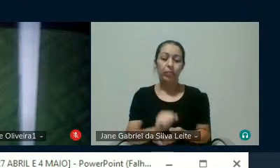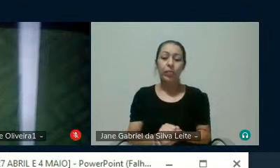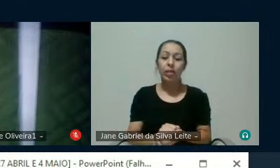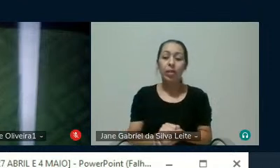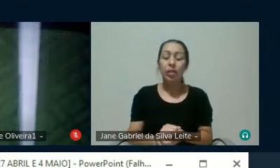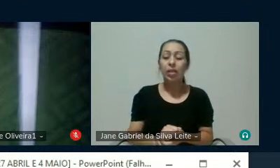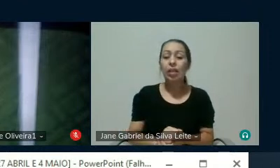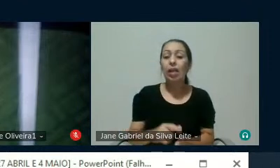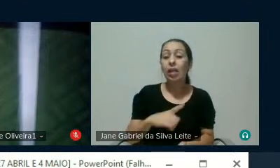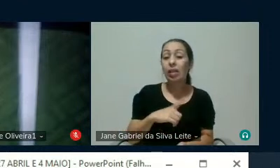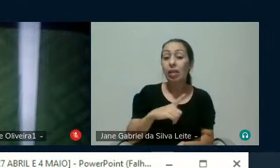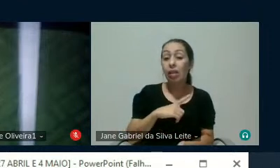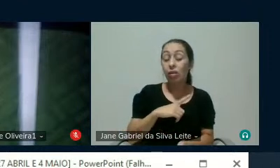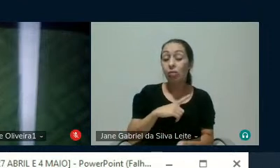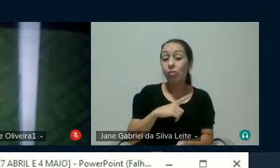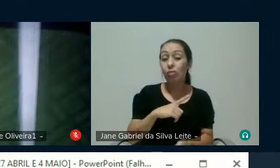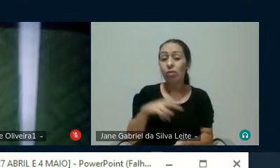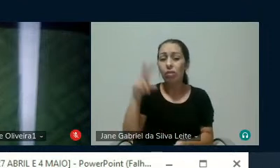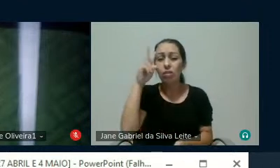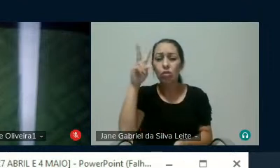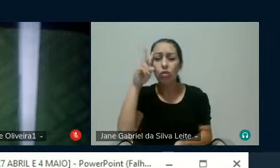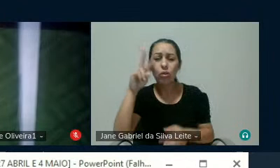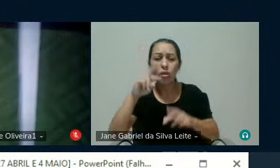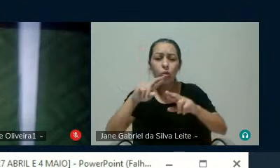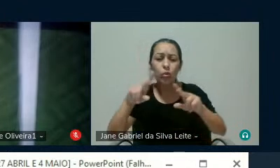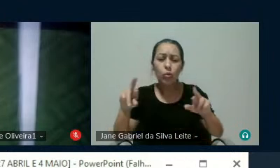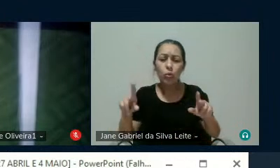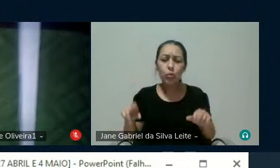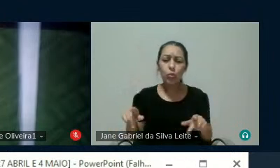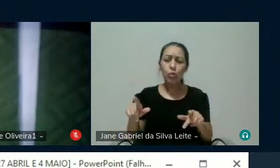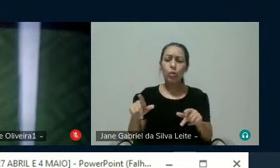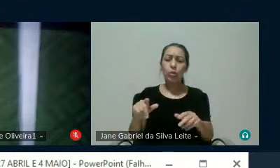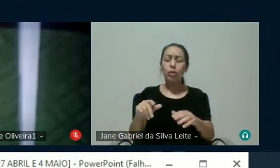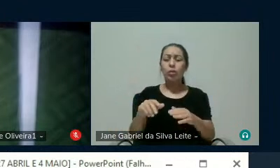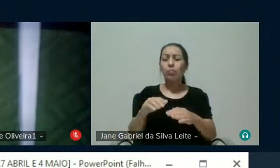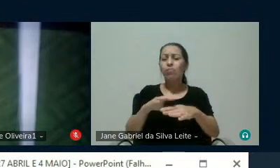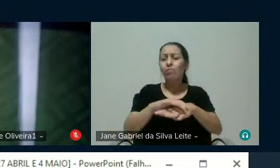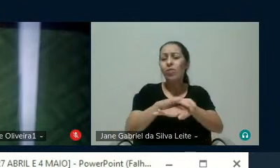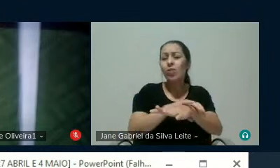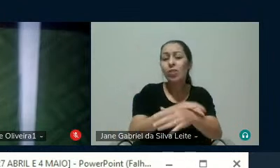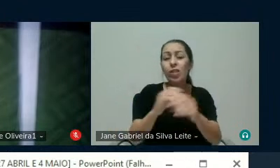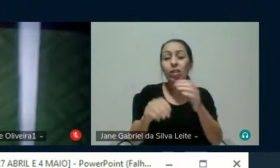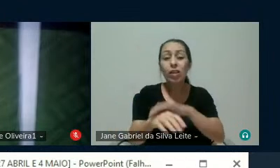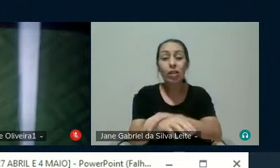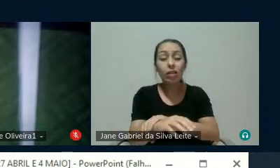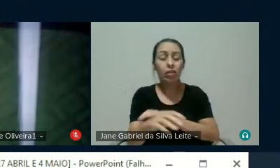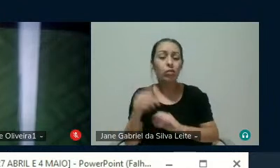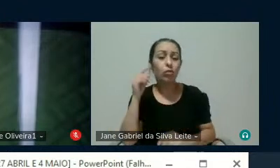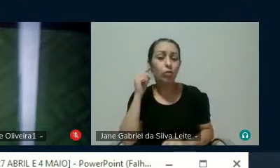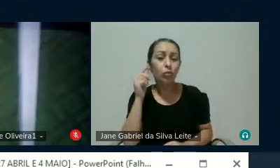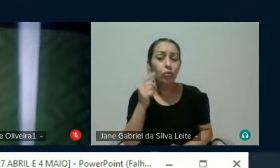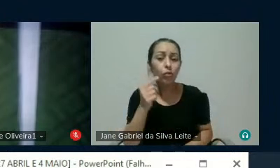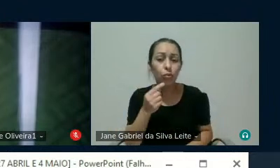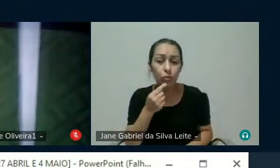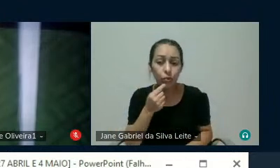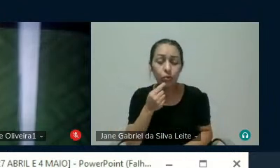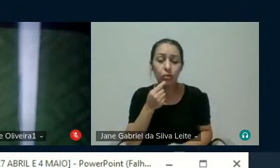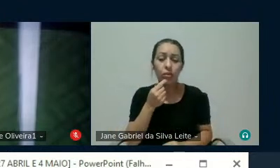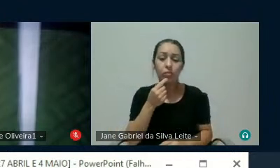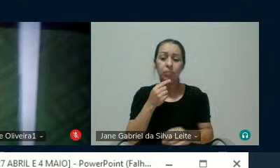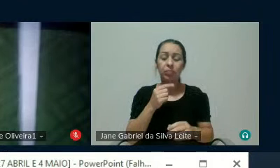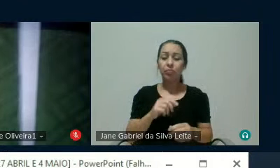surda, da Rapunzel surda. Temos também a Cinderela surda e a Rapunzel surda foram escritas